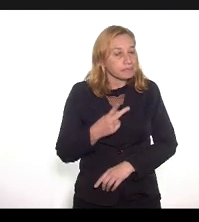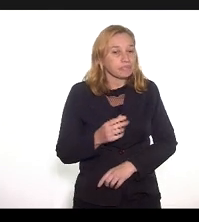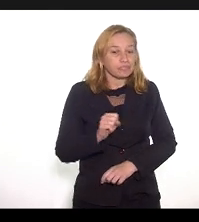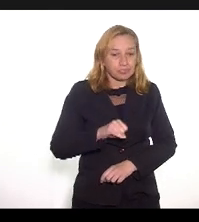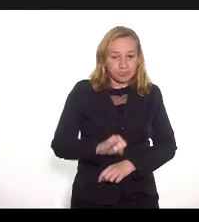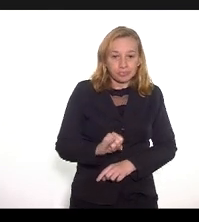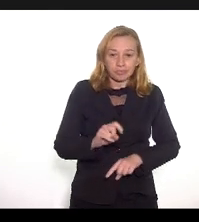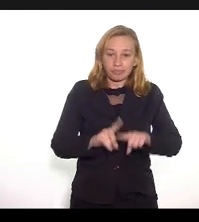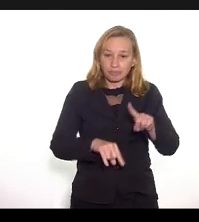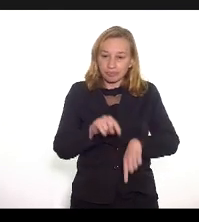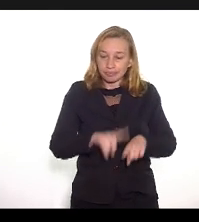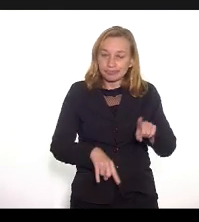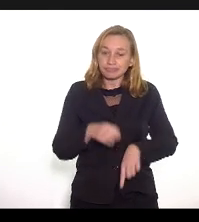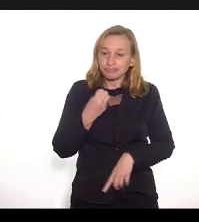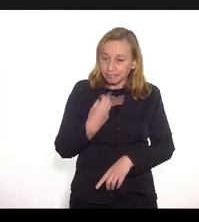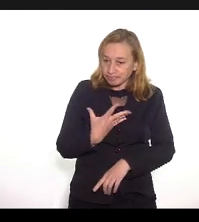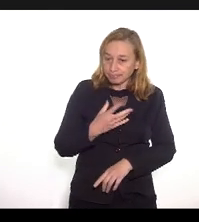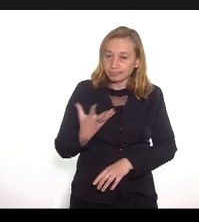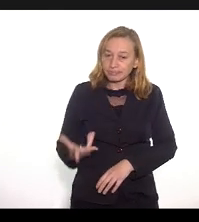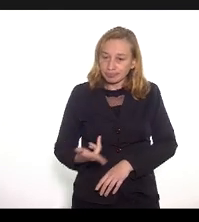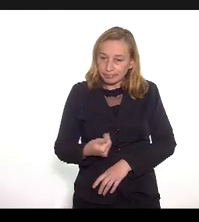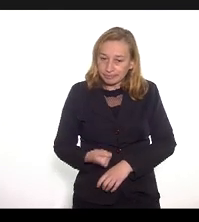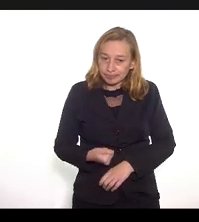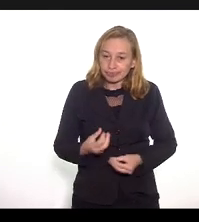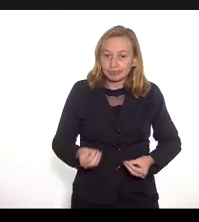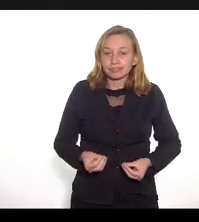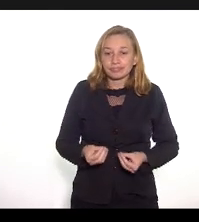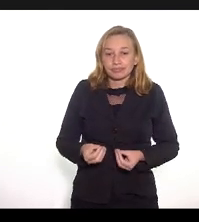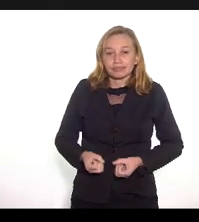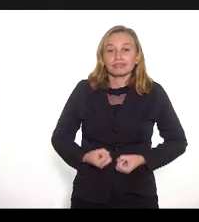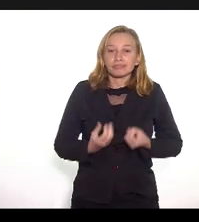não é, Mônica? Em relação à Anvisa. Aí é outra coisa.